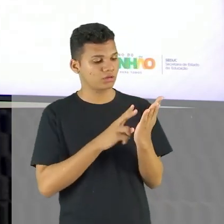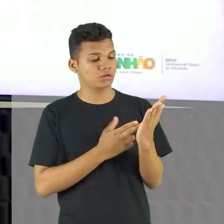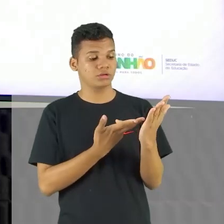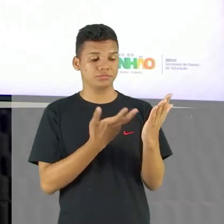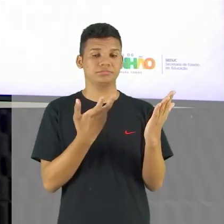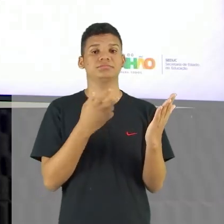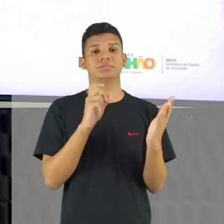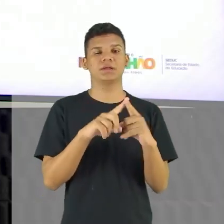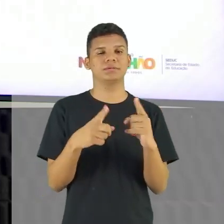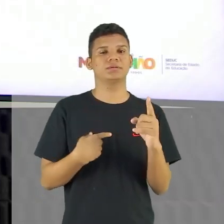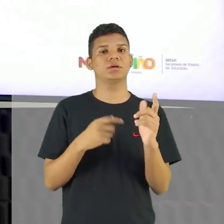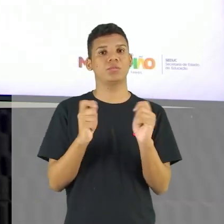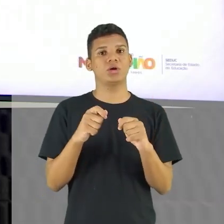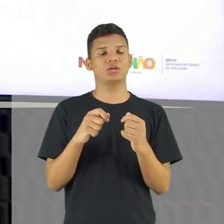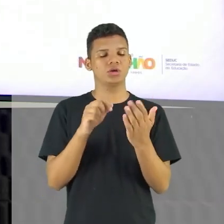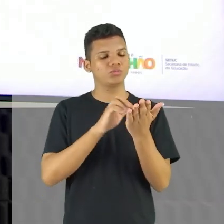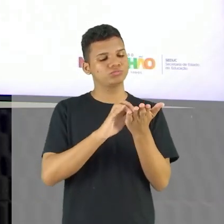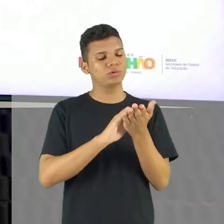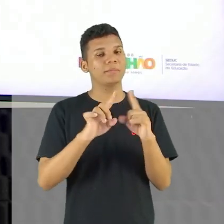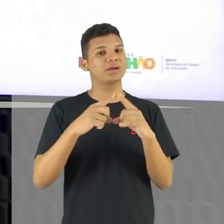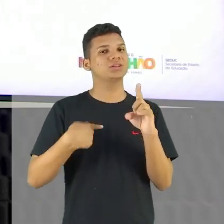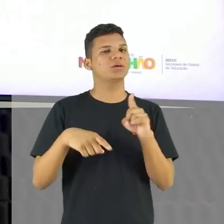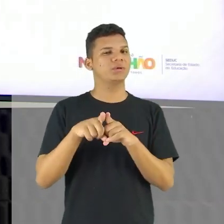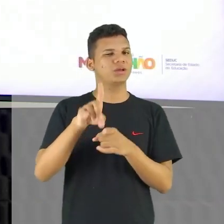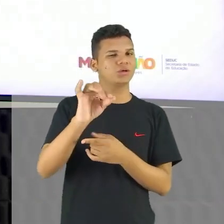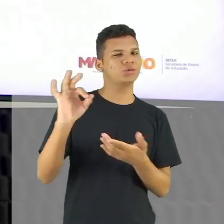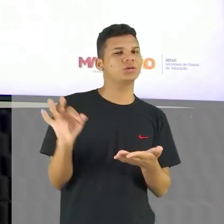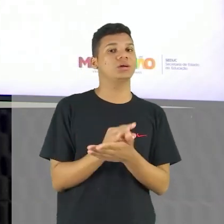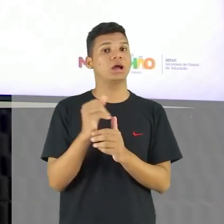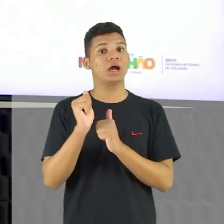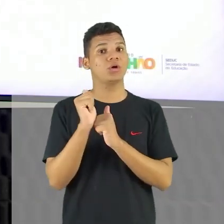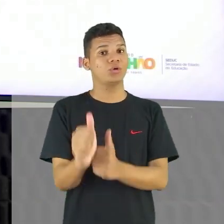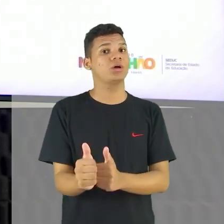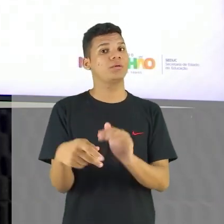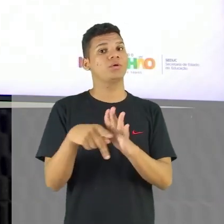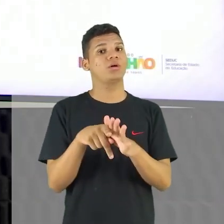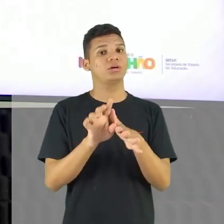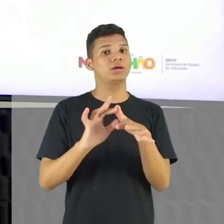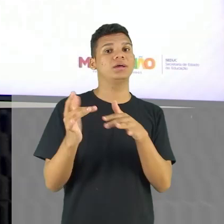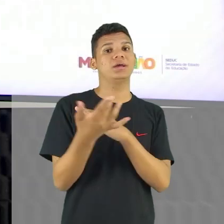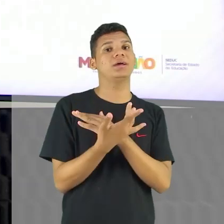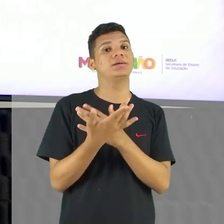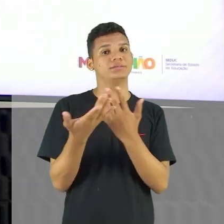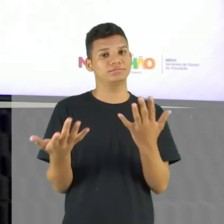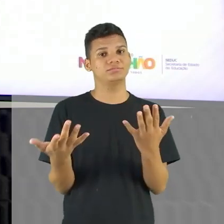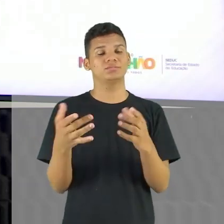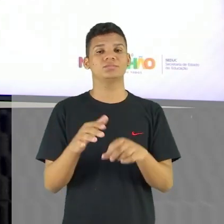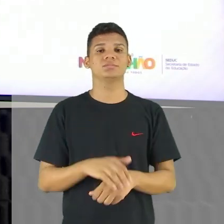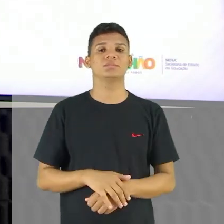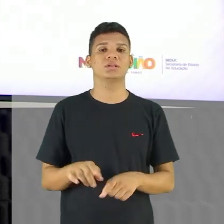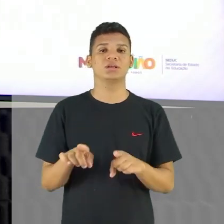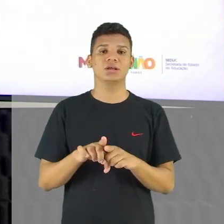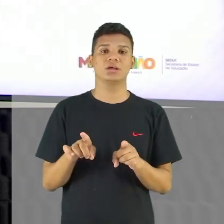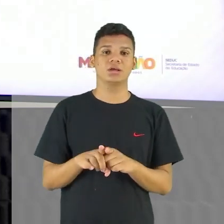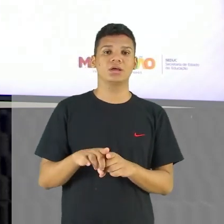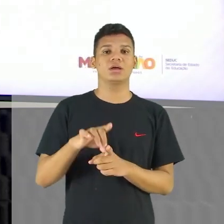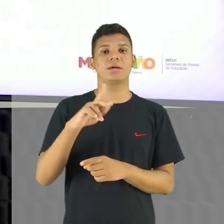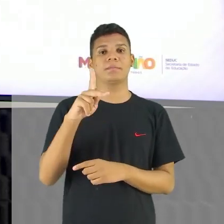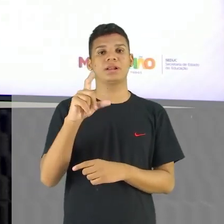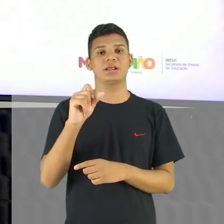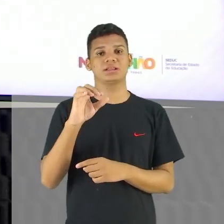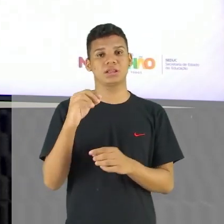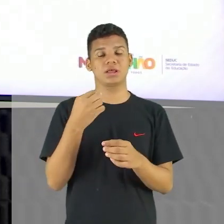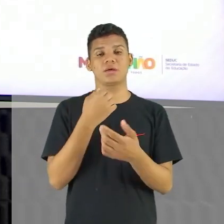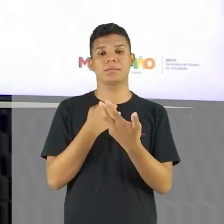seu comentário e inscreva também, né, passe a seguir as nossas redes sociais, @Plataforma